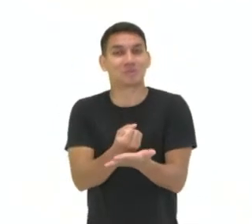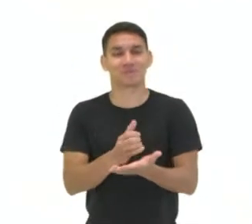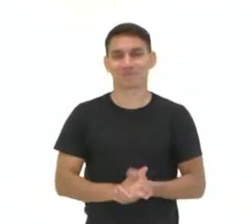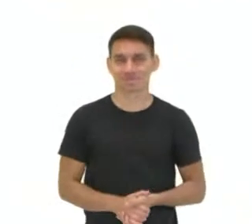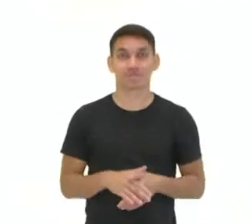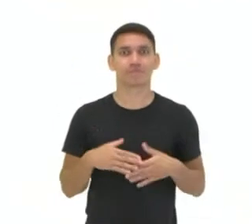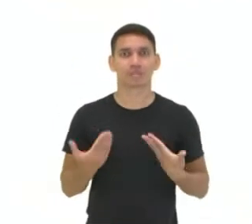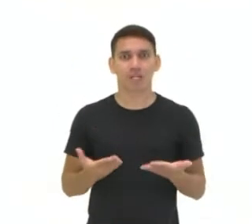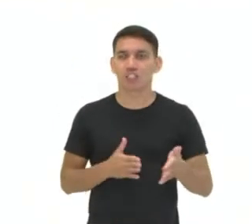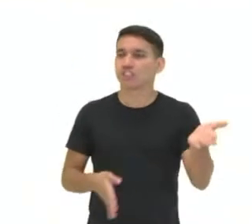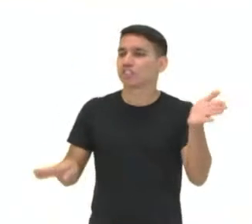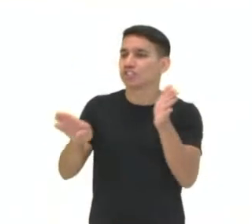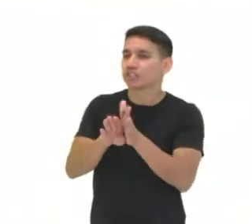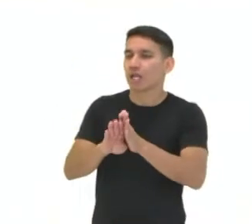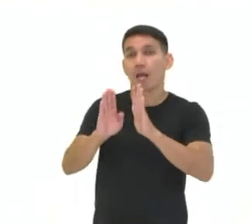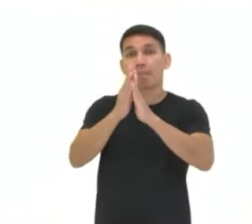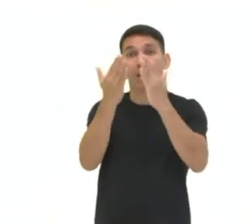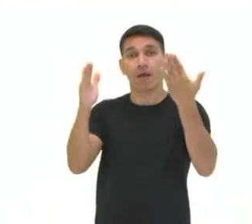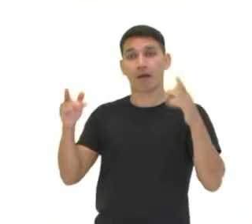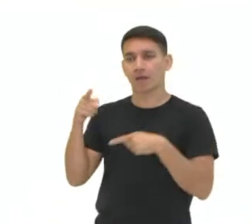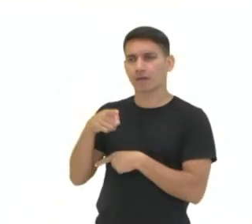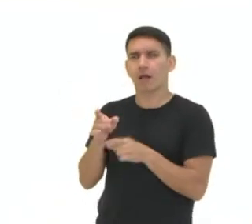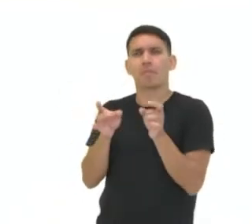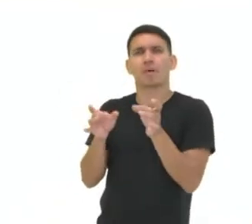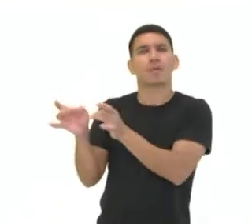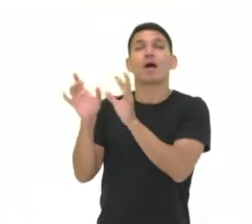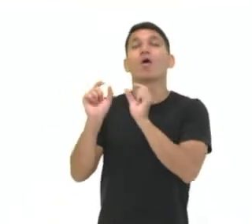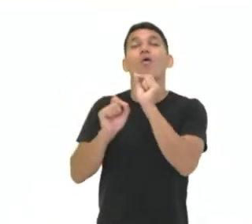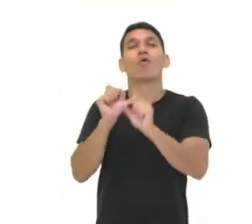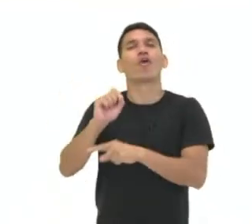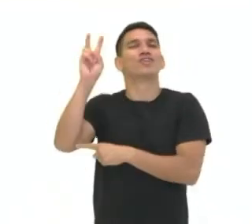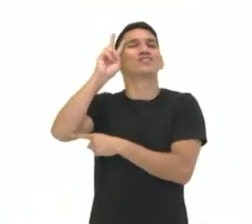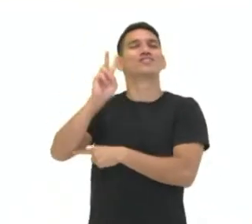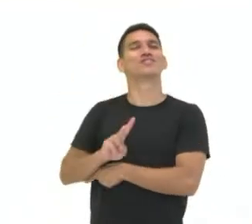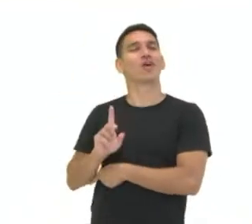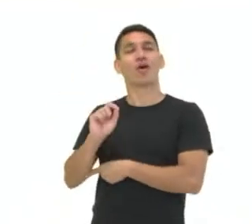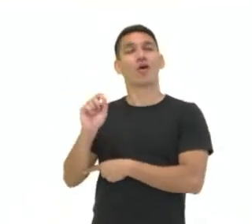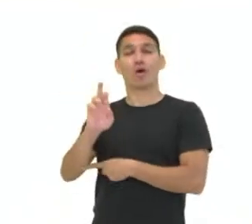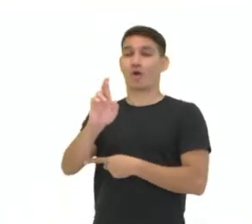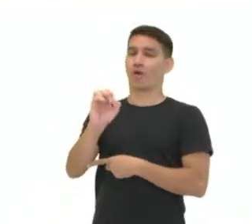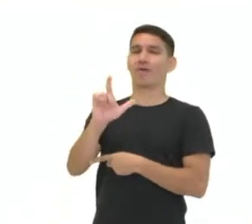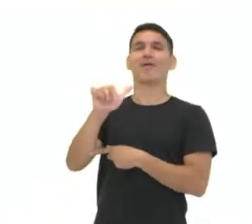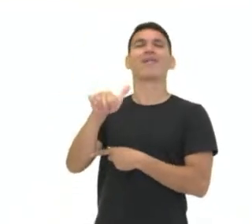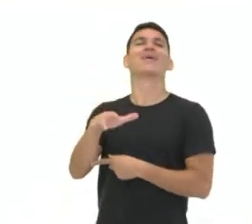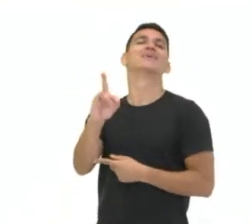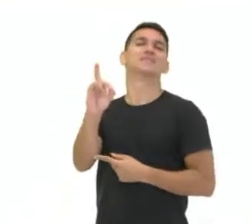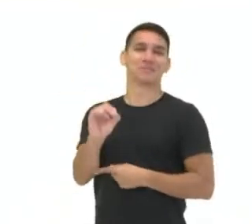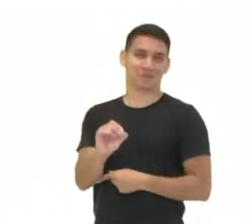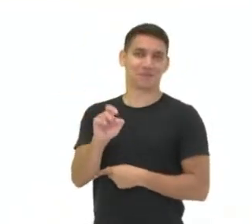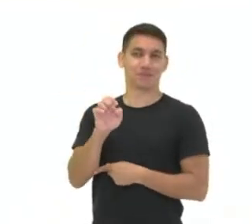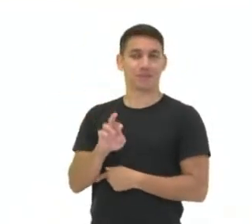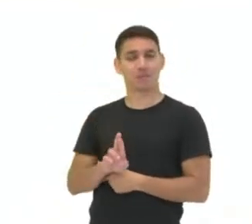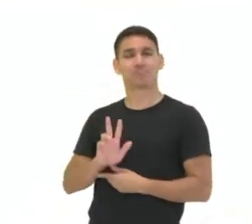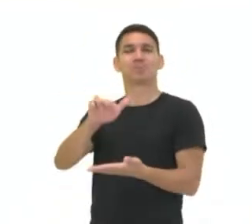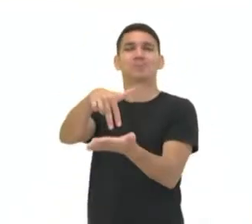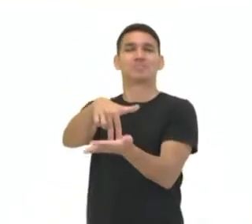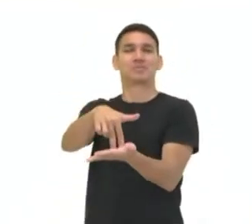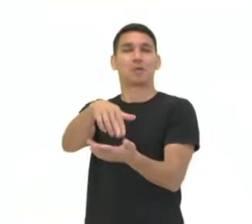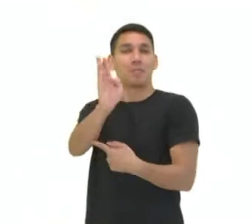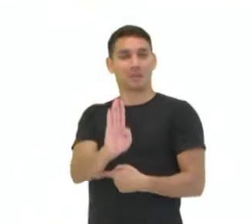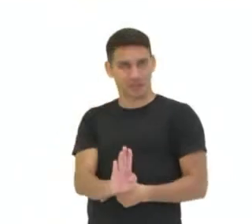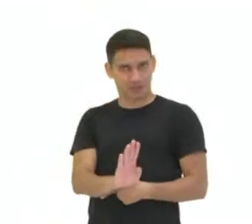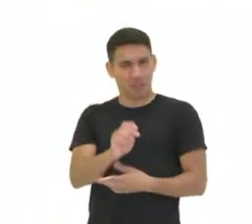Chega às livrarias a biografia A História de Rolando Boldrin, Senhor Brasil, escrita pelos